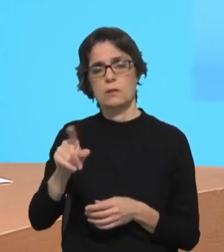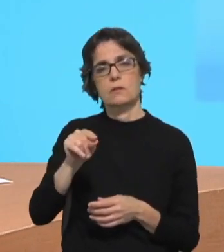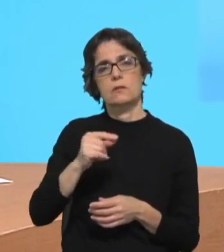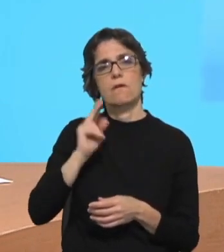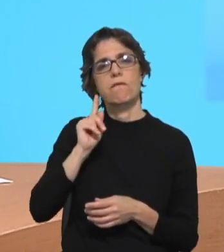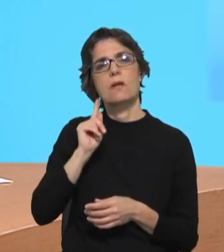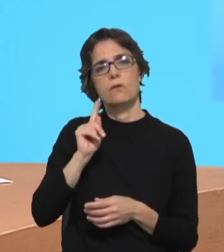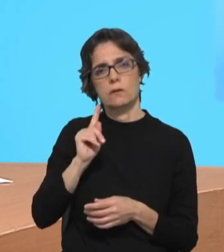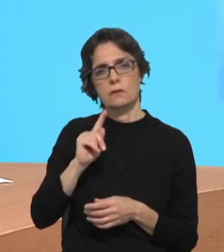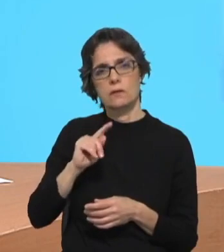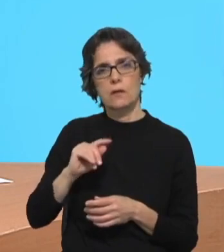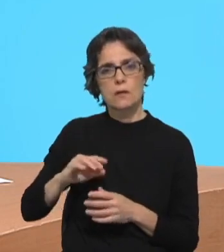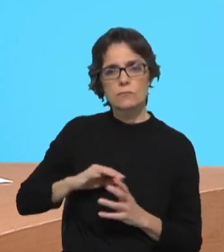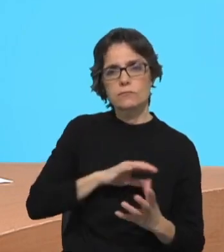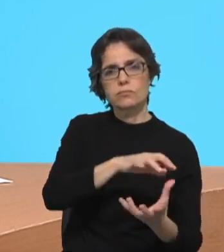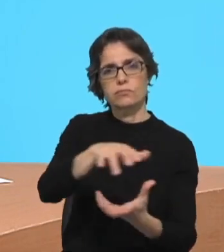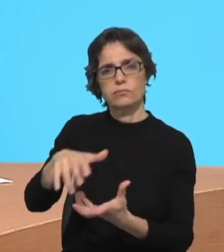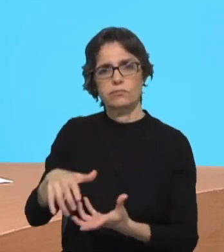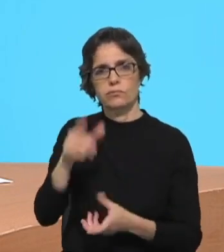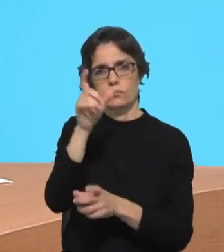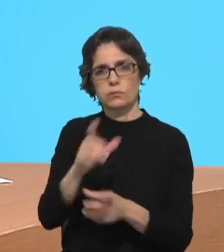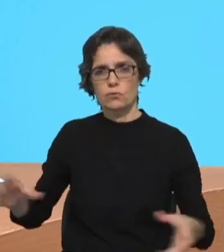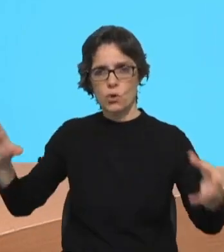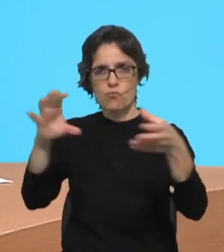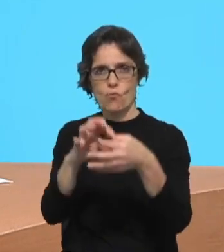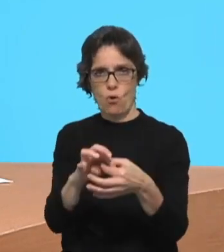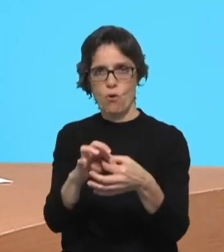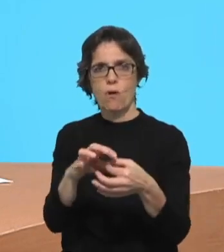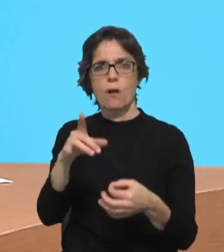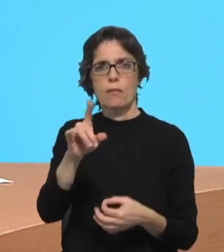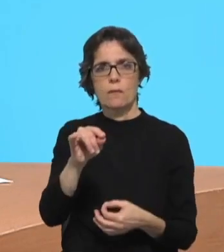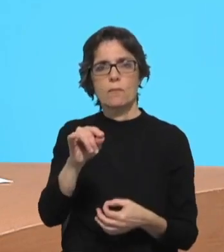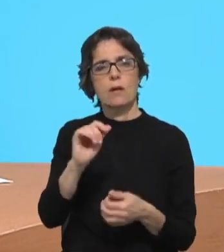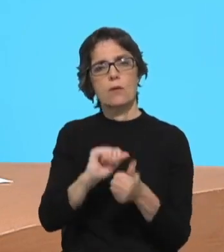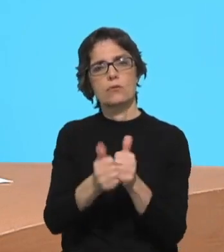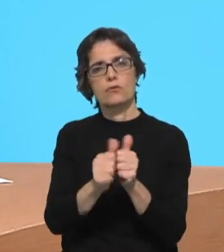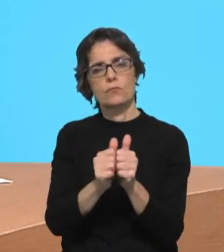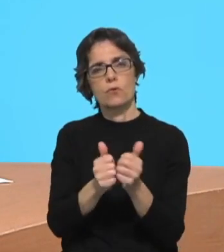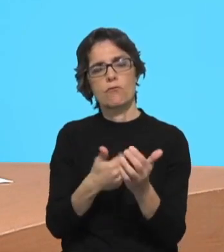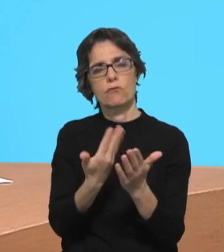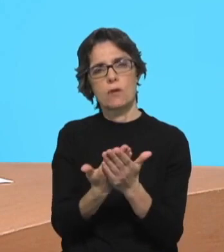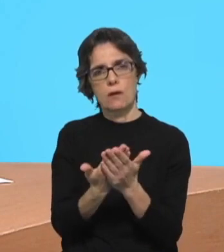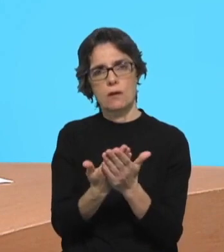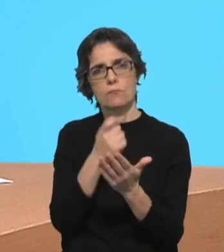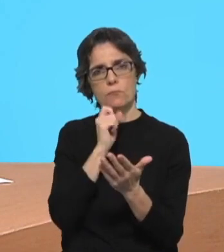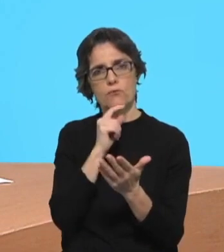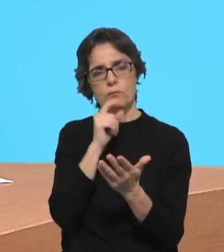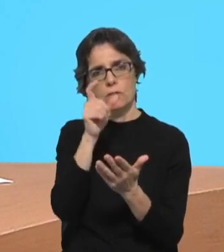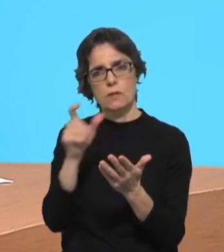valores universais que nos solidarizam, mas ao mesmo tempo a relação que o desporto pode ter com a mobilização